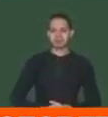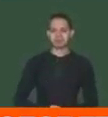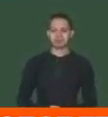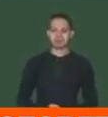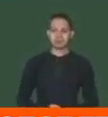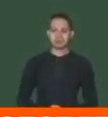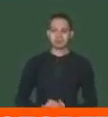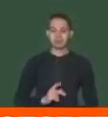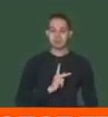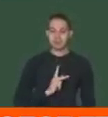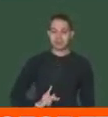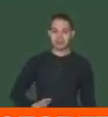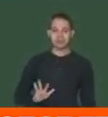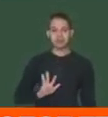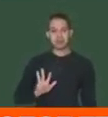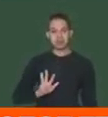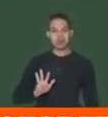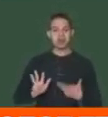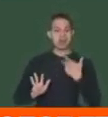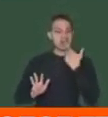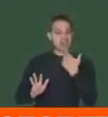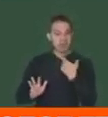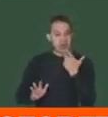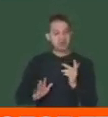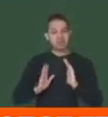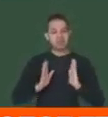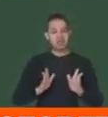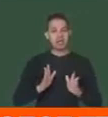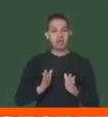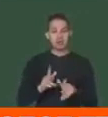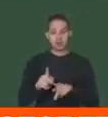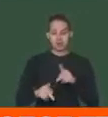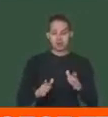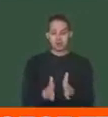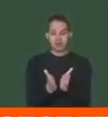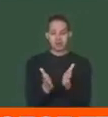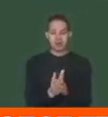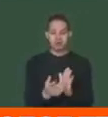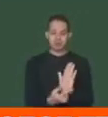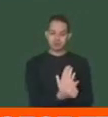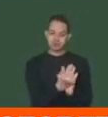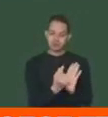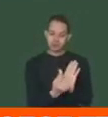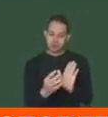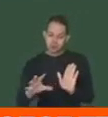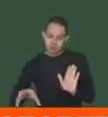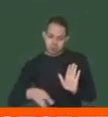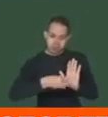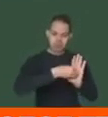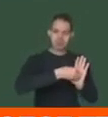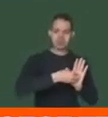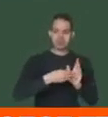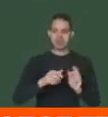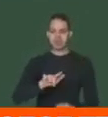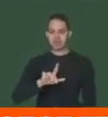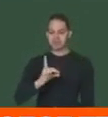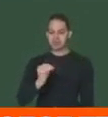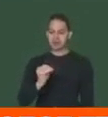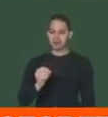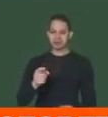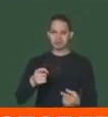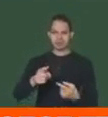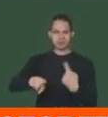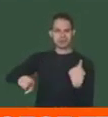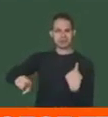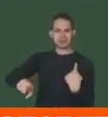presidente Lula, é preciso colocar o pobre no orçamento e a lei de diretriz orçamentária diz o contrário.